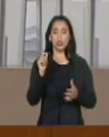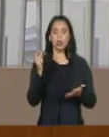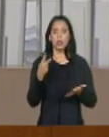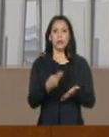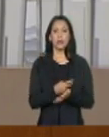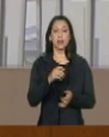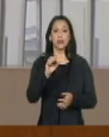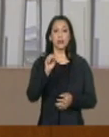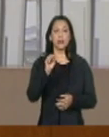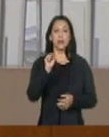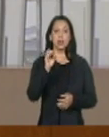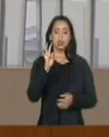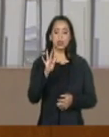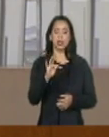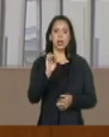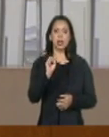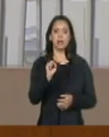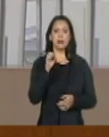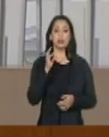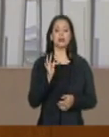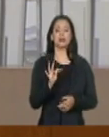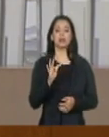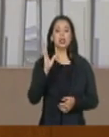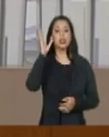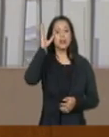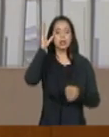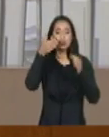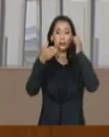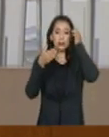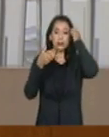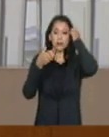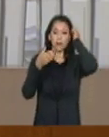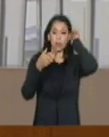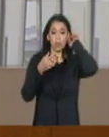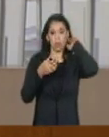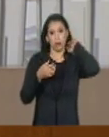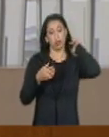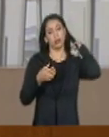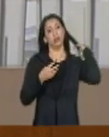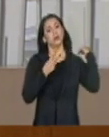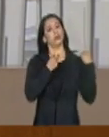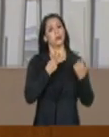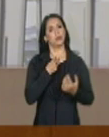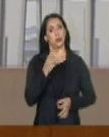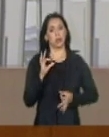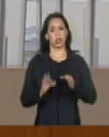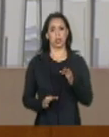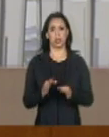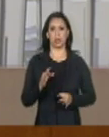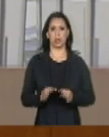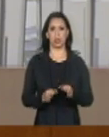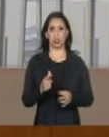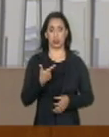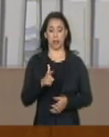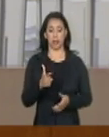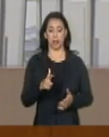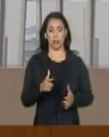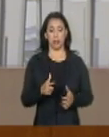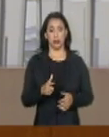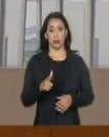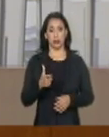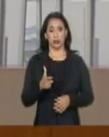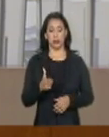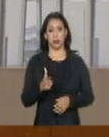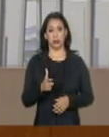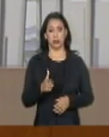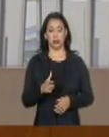TSE decidiu? Não, não pode a Justiça dizer que não se aplica a